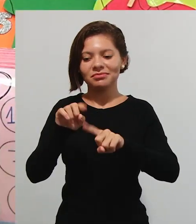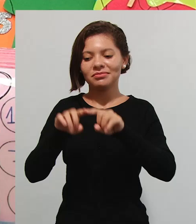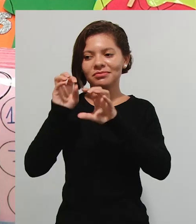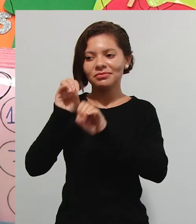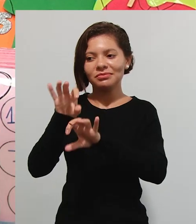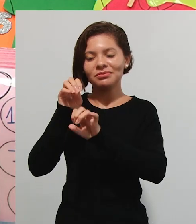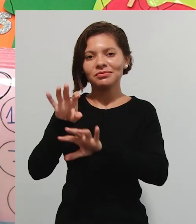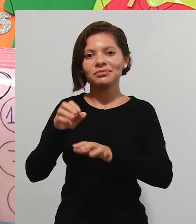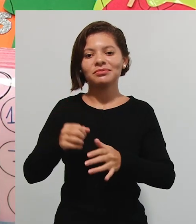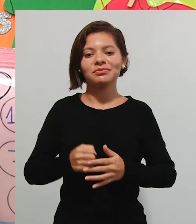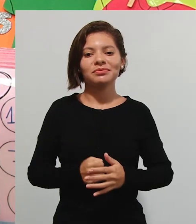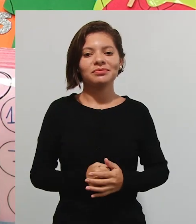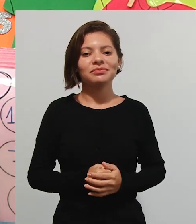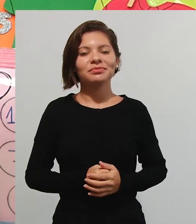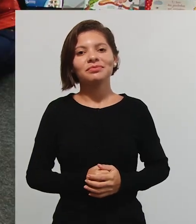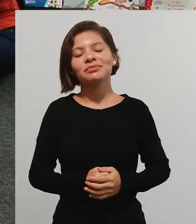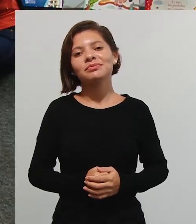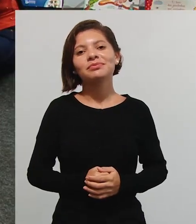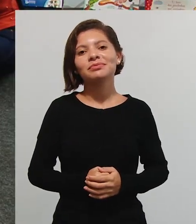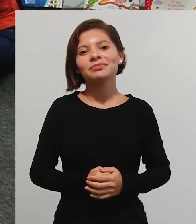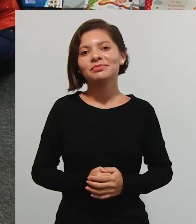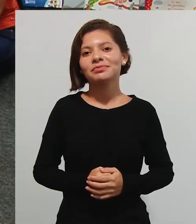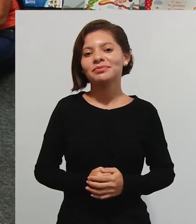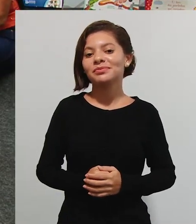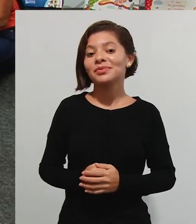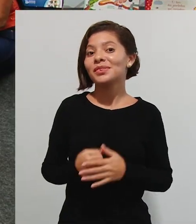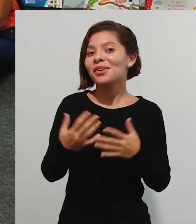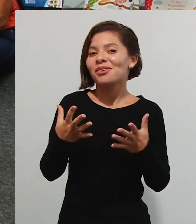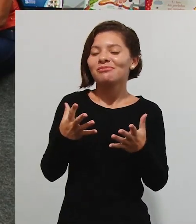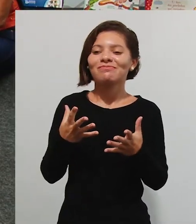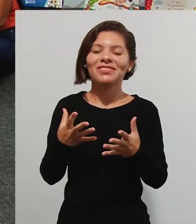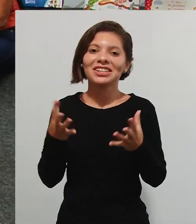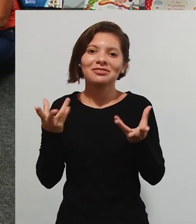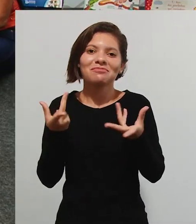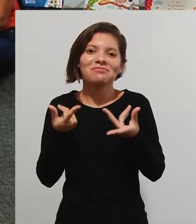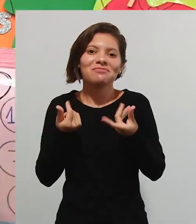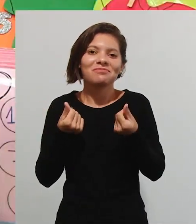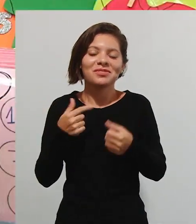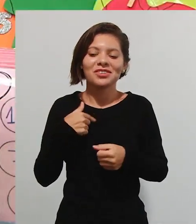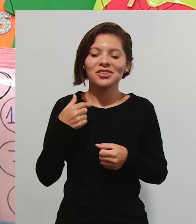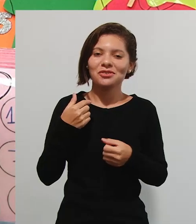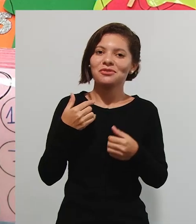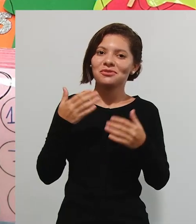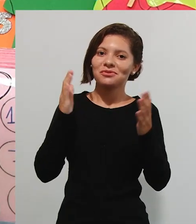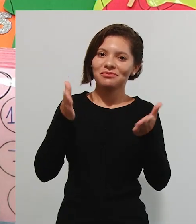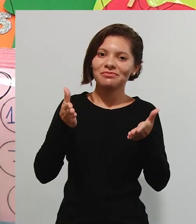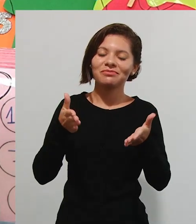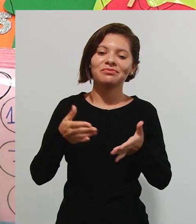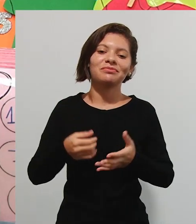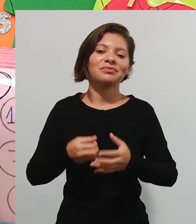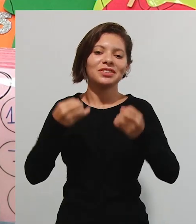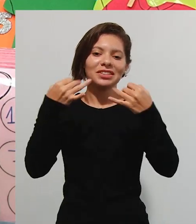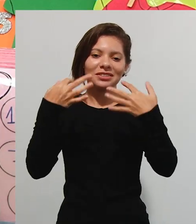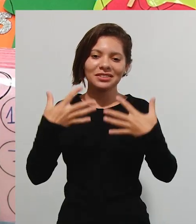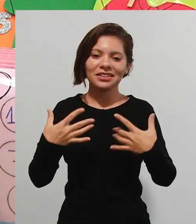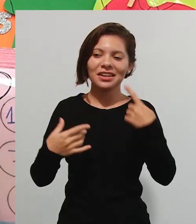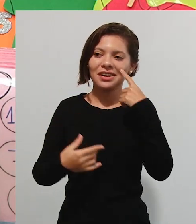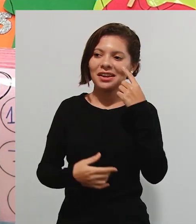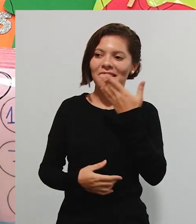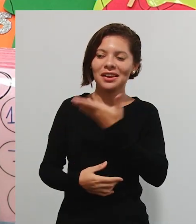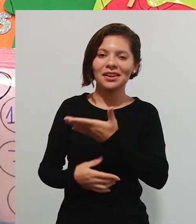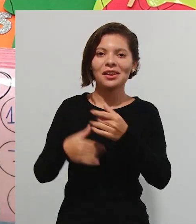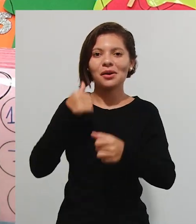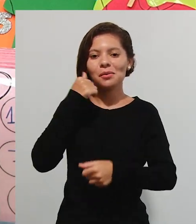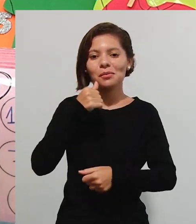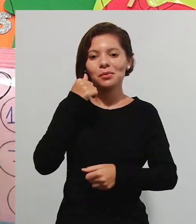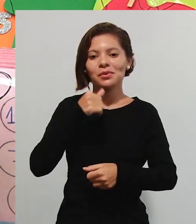interdisciplinar. Exatamente, Ana. Nossa, ó, encantador, na verdade. Eu não falei que era encantadora essa pessoa e os materiais que ela